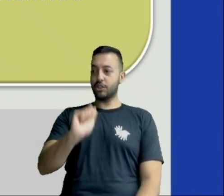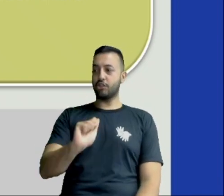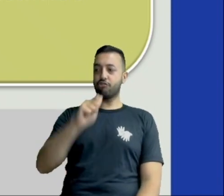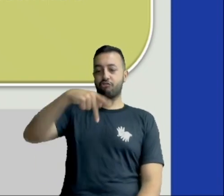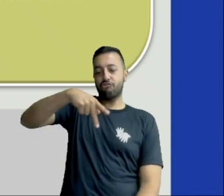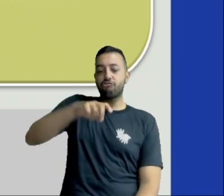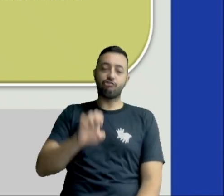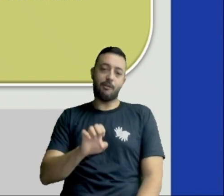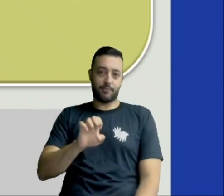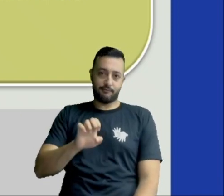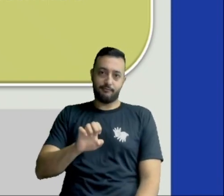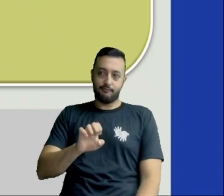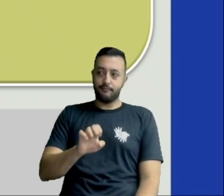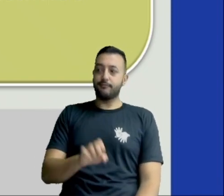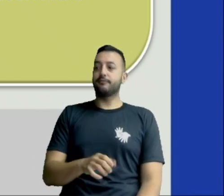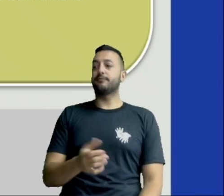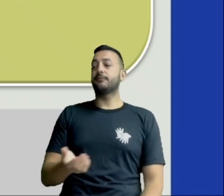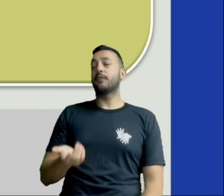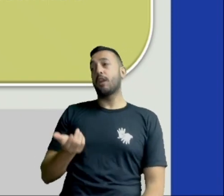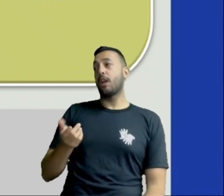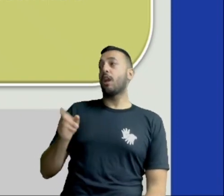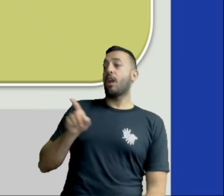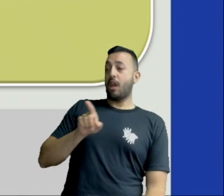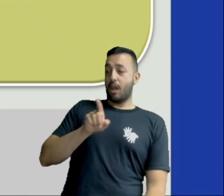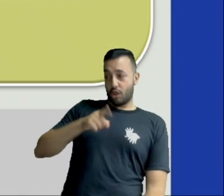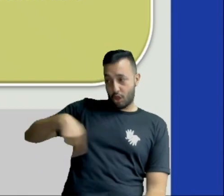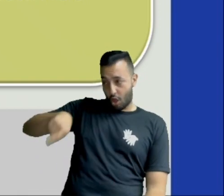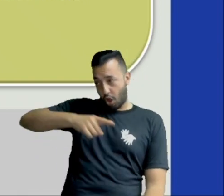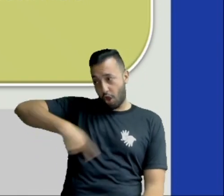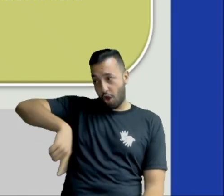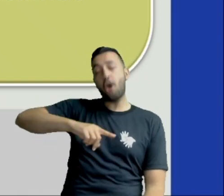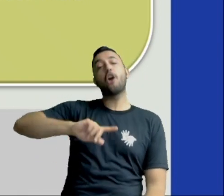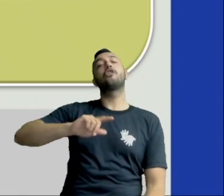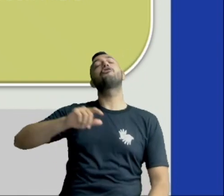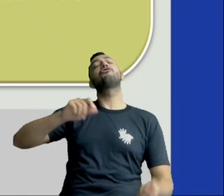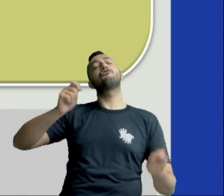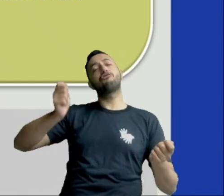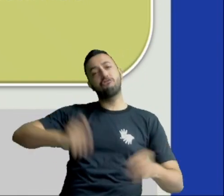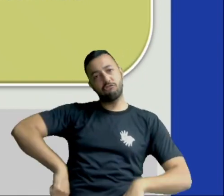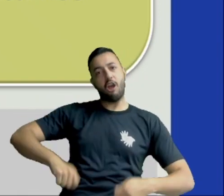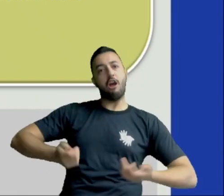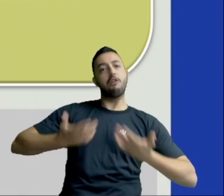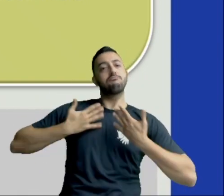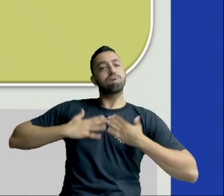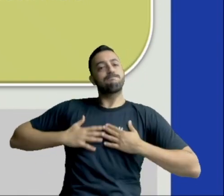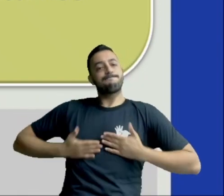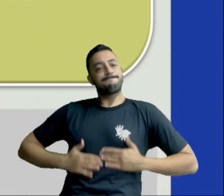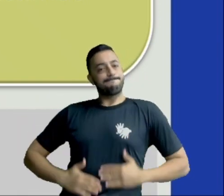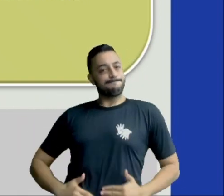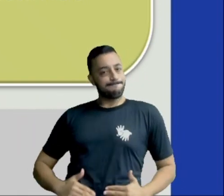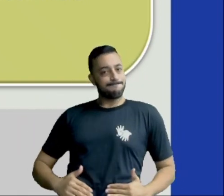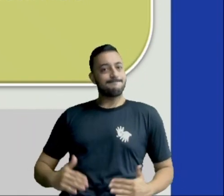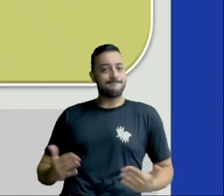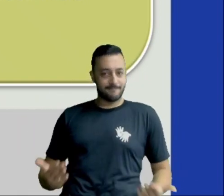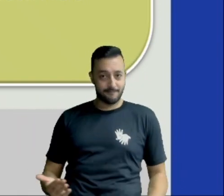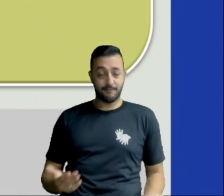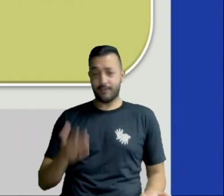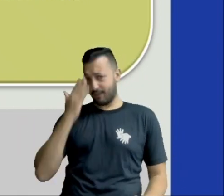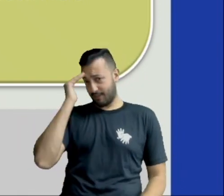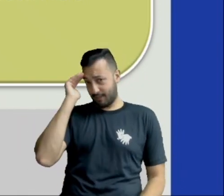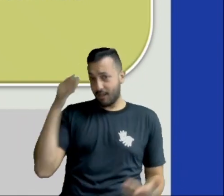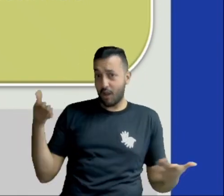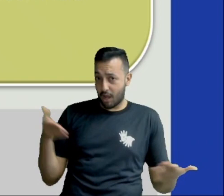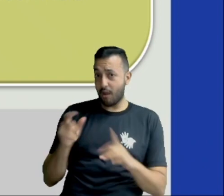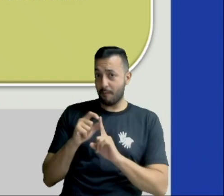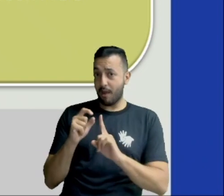good shape. We are in good shape. Nós estamos em forma. Entenderam agora as palavrinhas